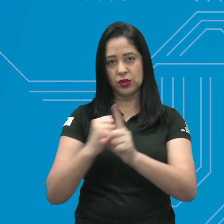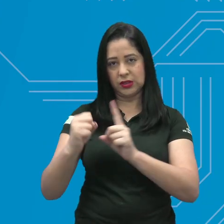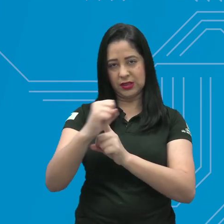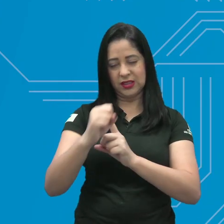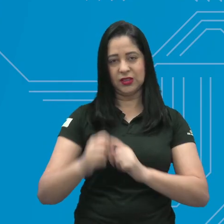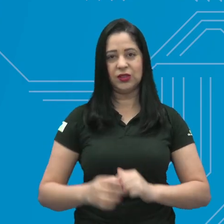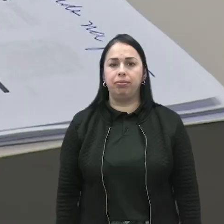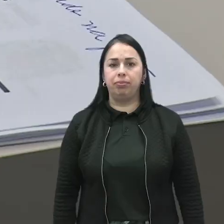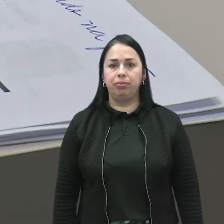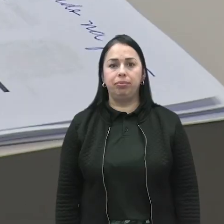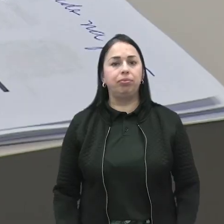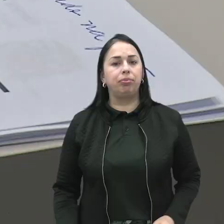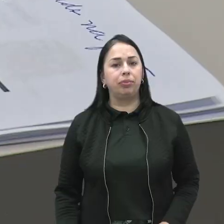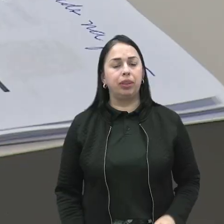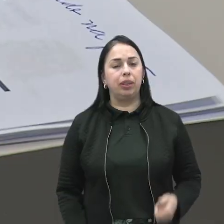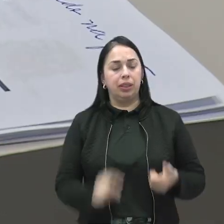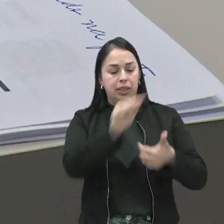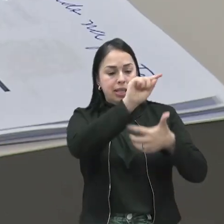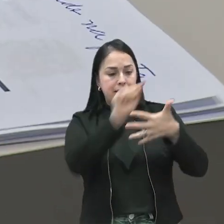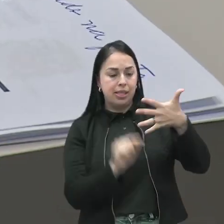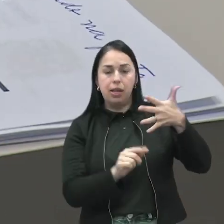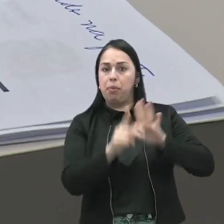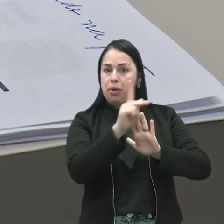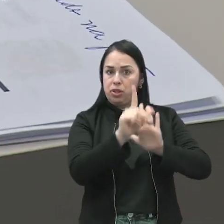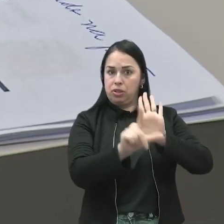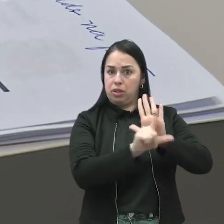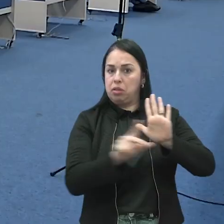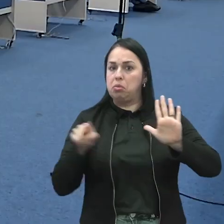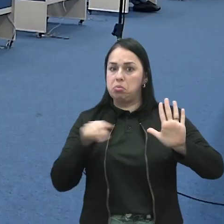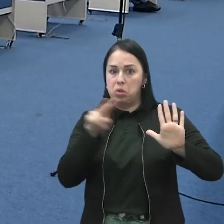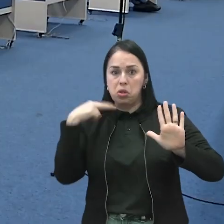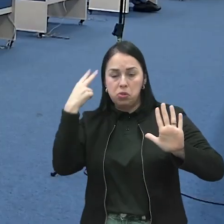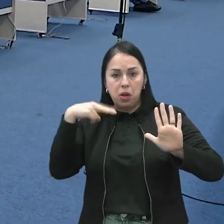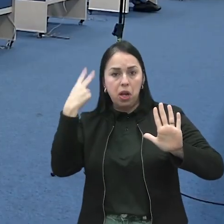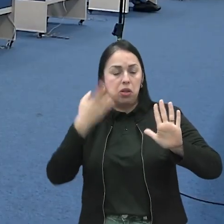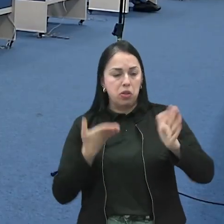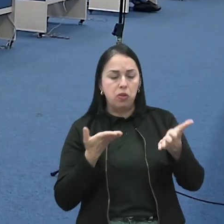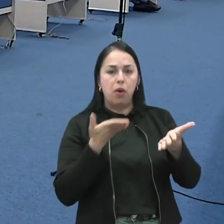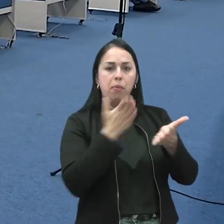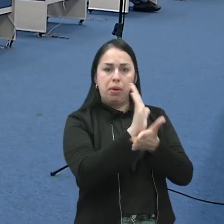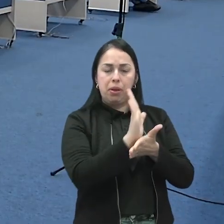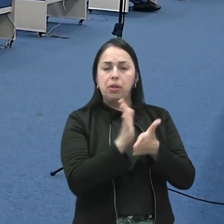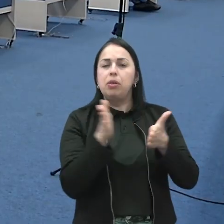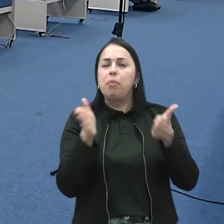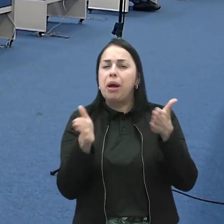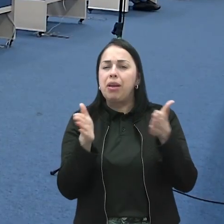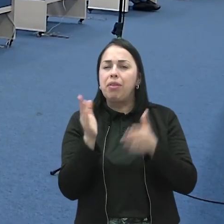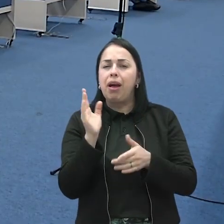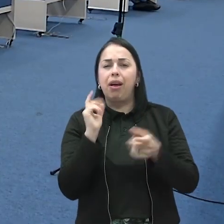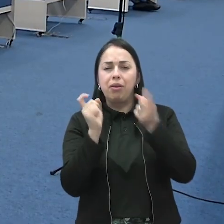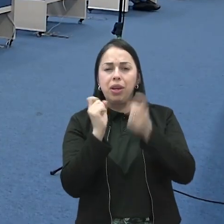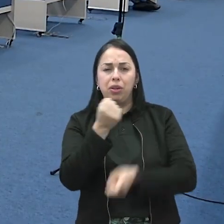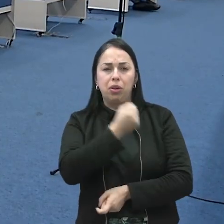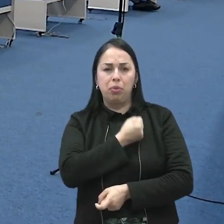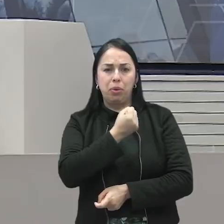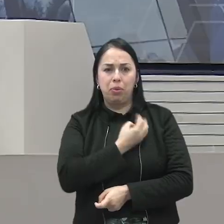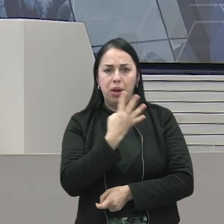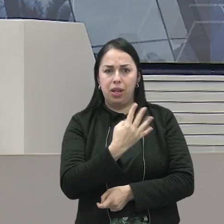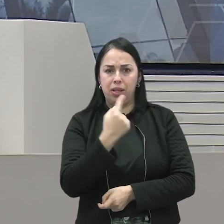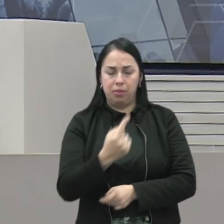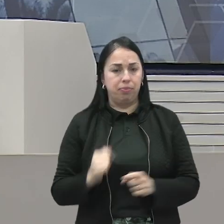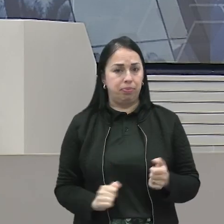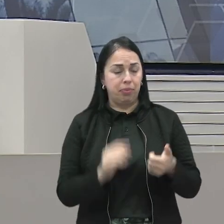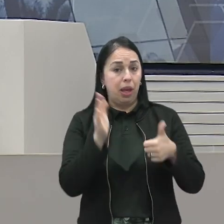público. Vamos ver. 5 projetos de lei foram aprovados durante a 41ª sessão do ano. Entre eles,